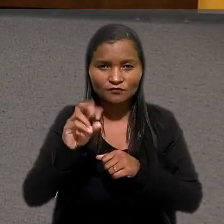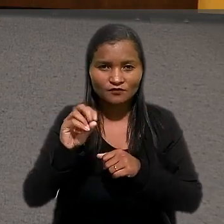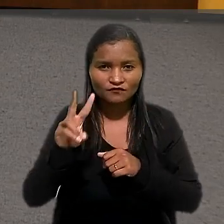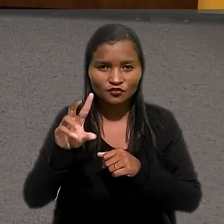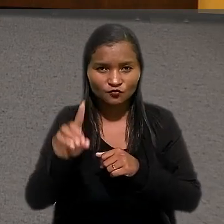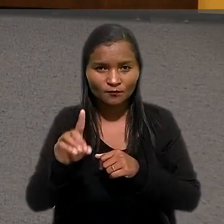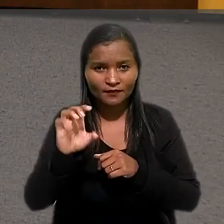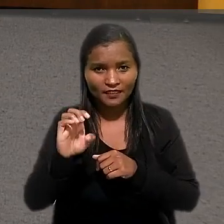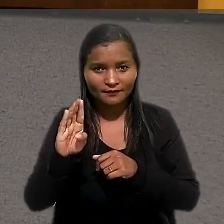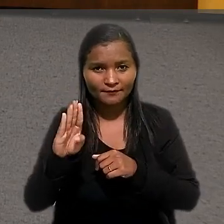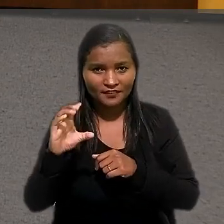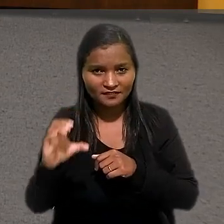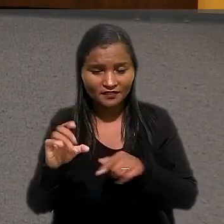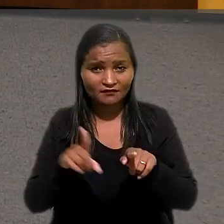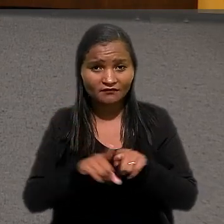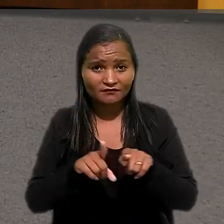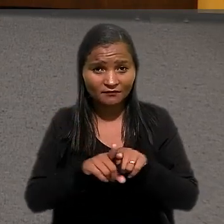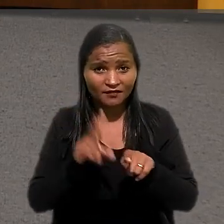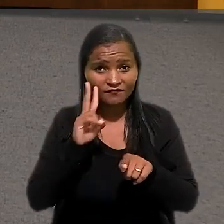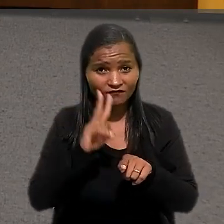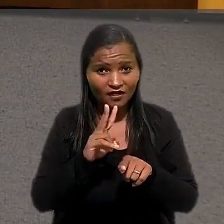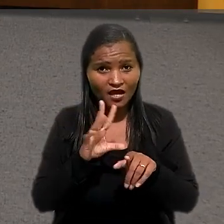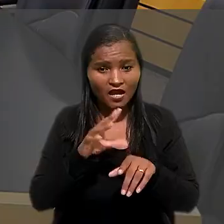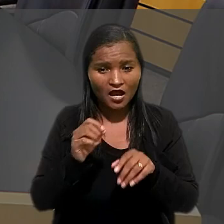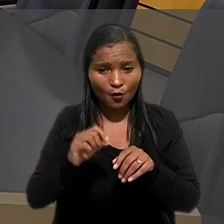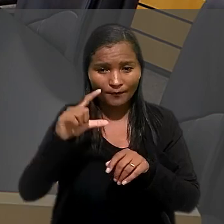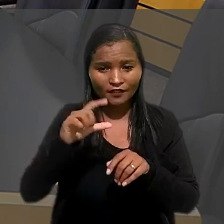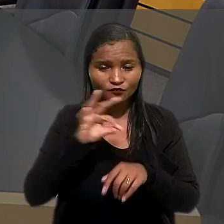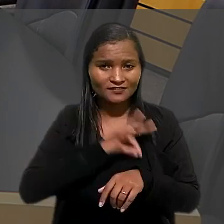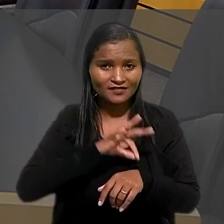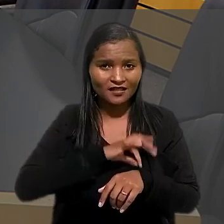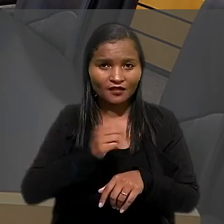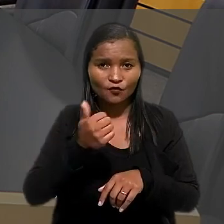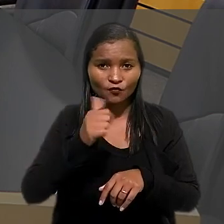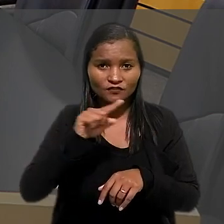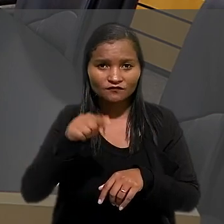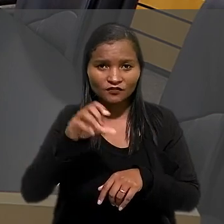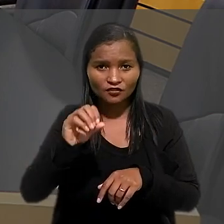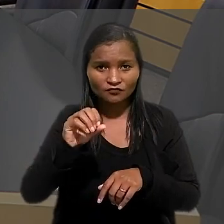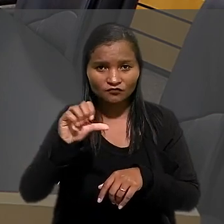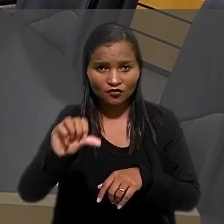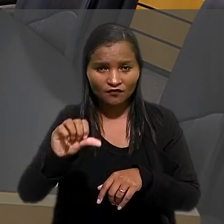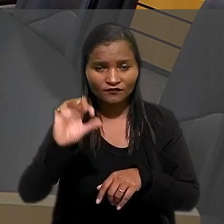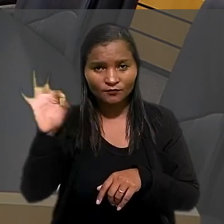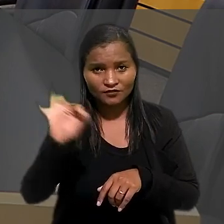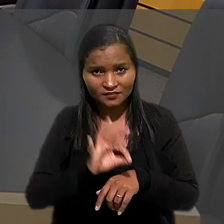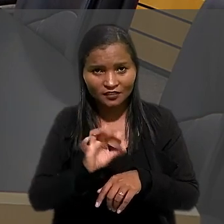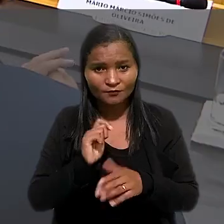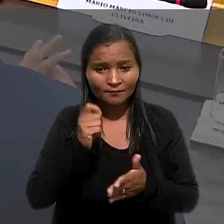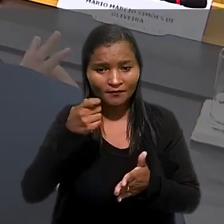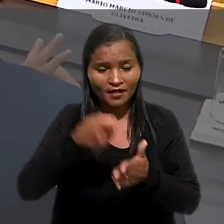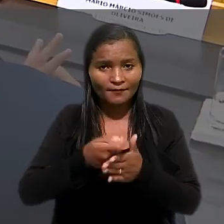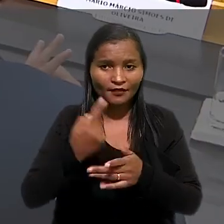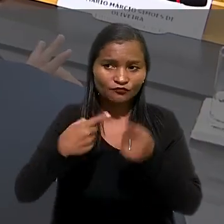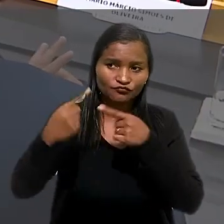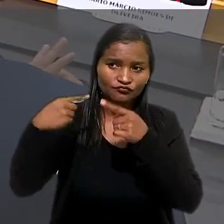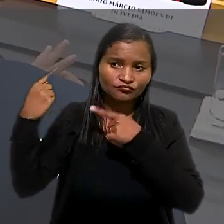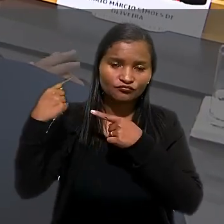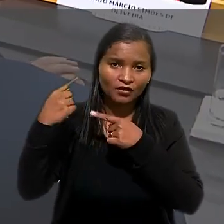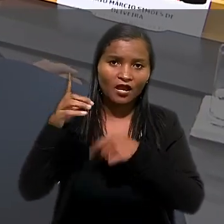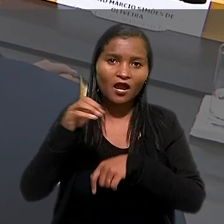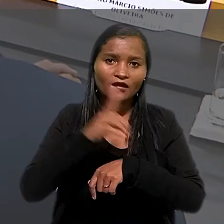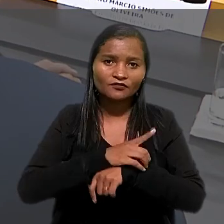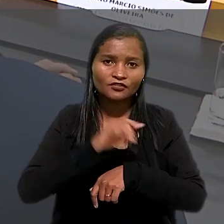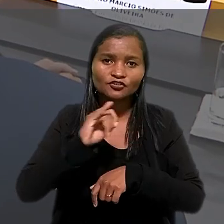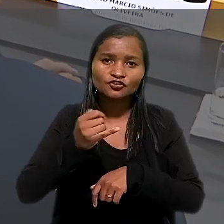em 2021 pela EBC. Ele ainda prevê reajuste salarial de 11,09%, com pagamento